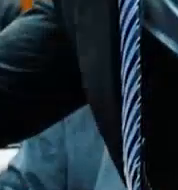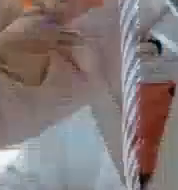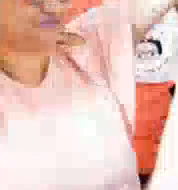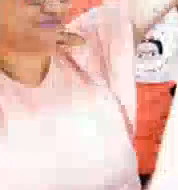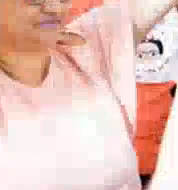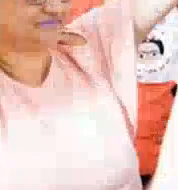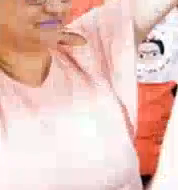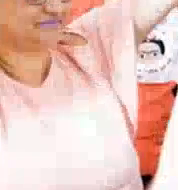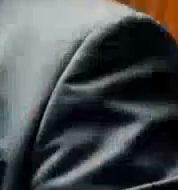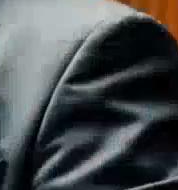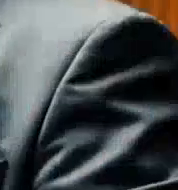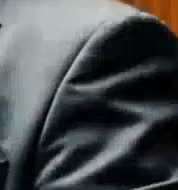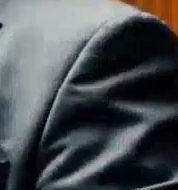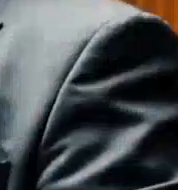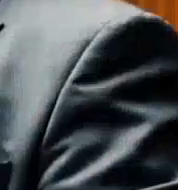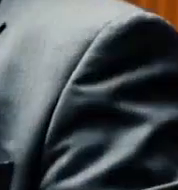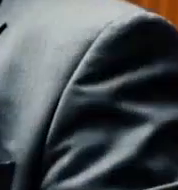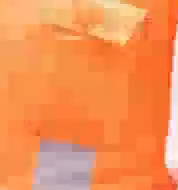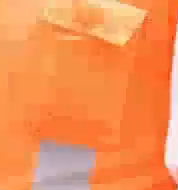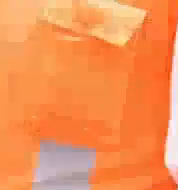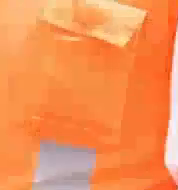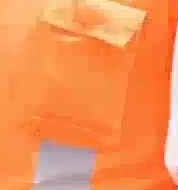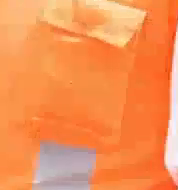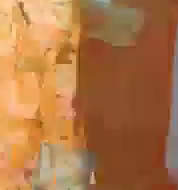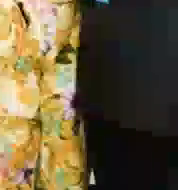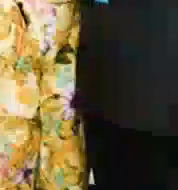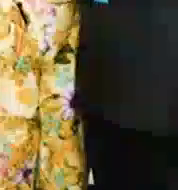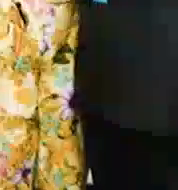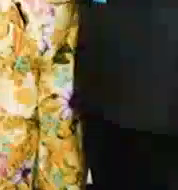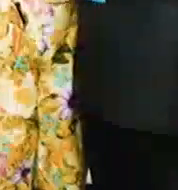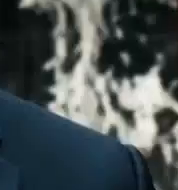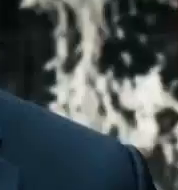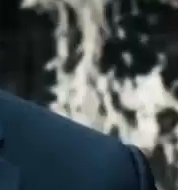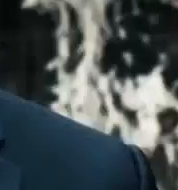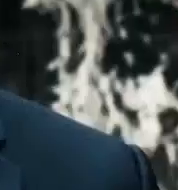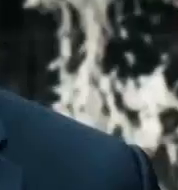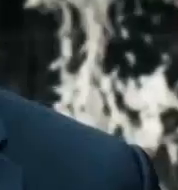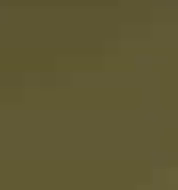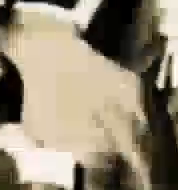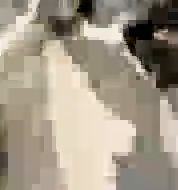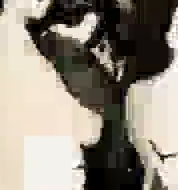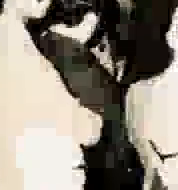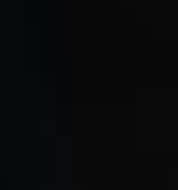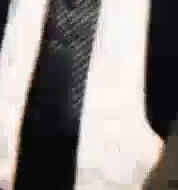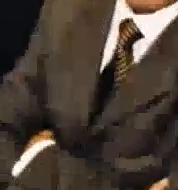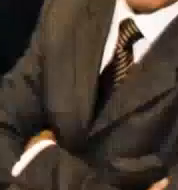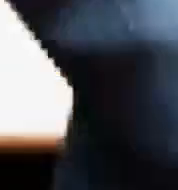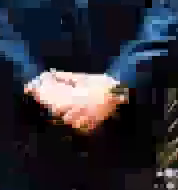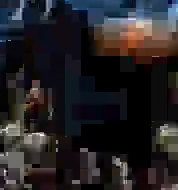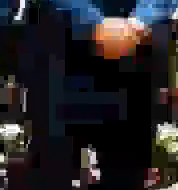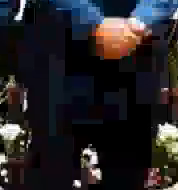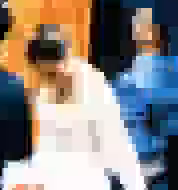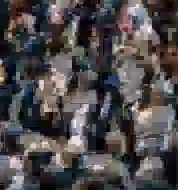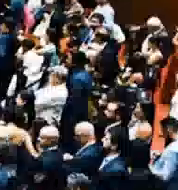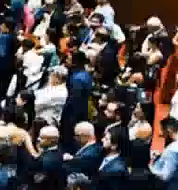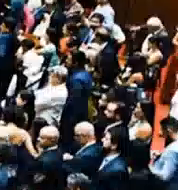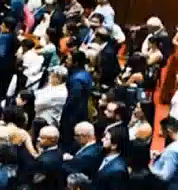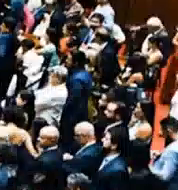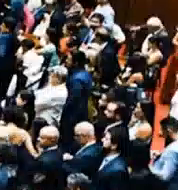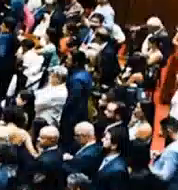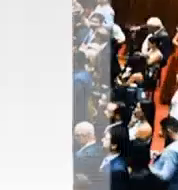Homenageia os 200 anos do Parlamento Brasileiro e as deputadas e os deputados que fazem parte da história do Legislativo